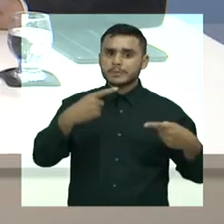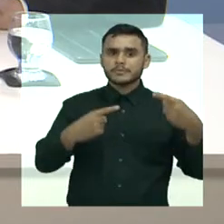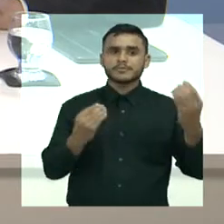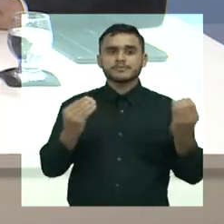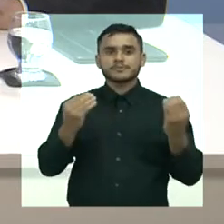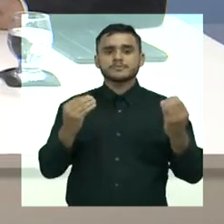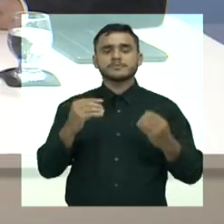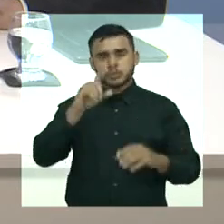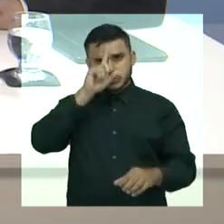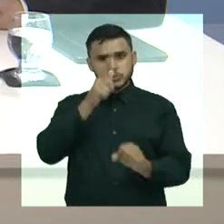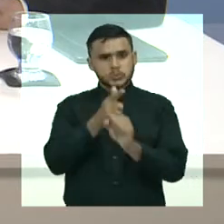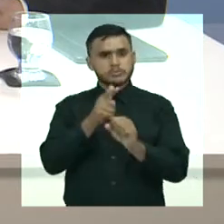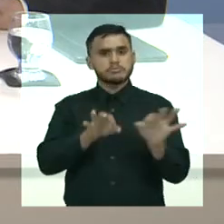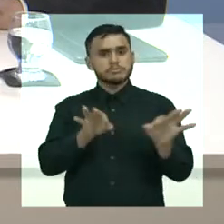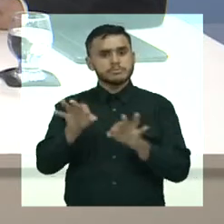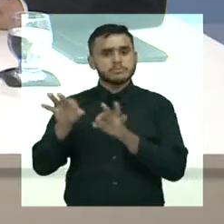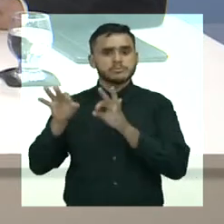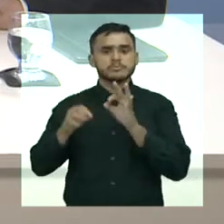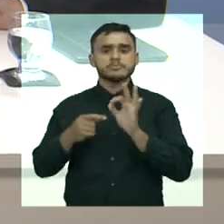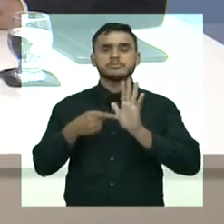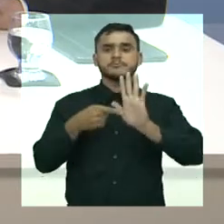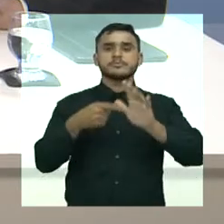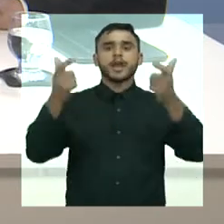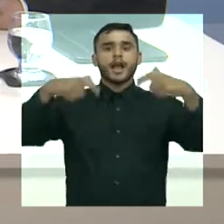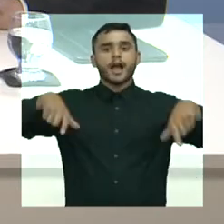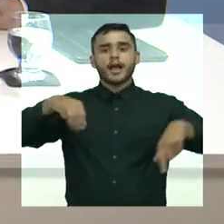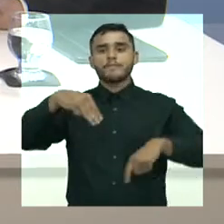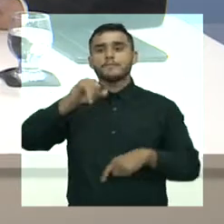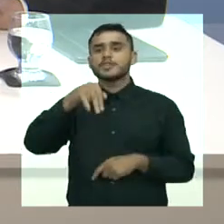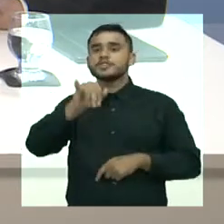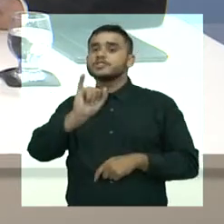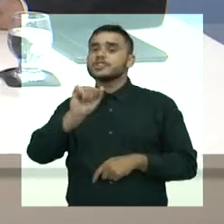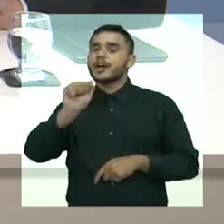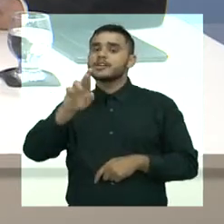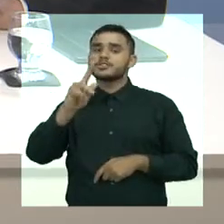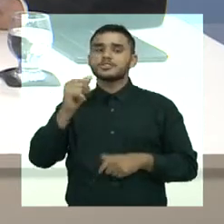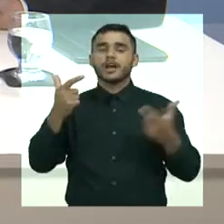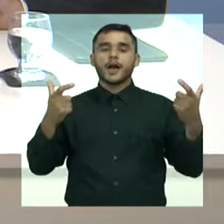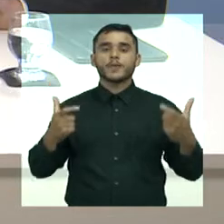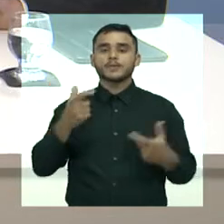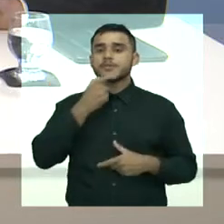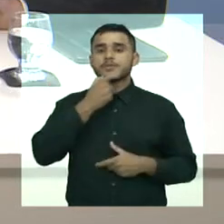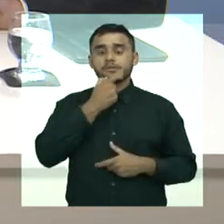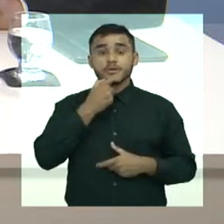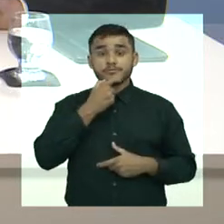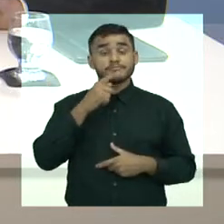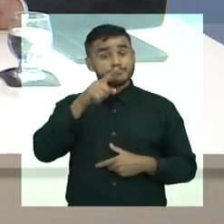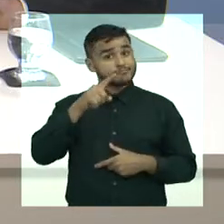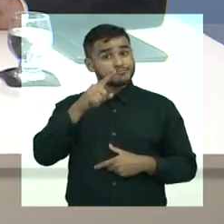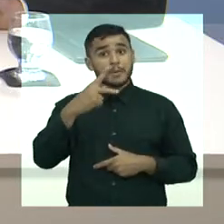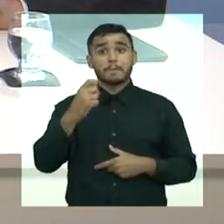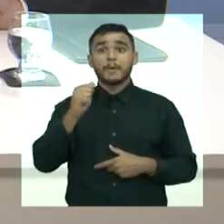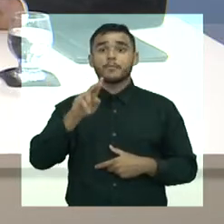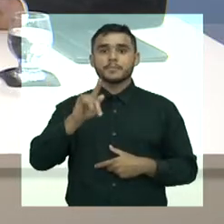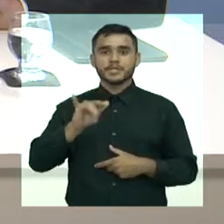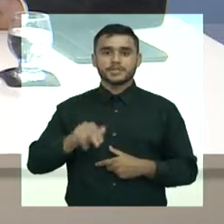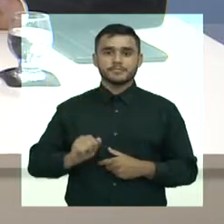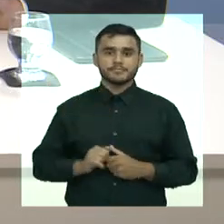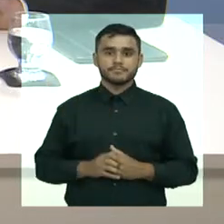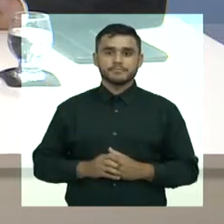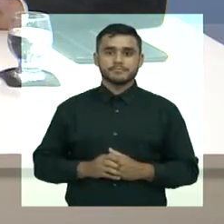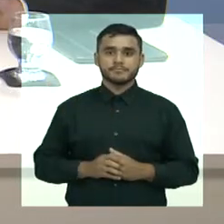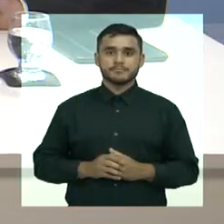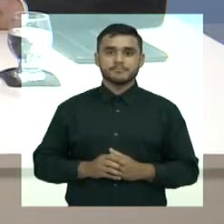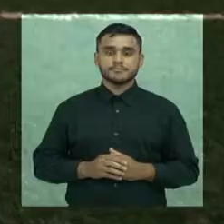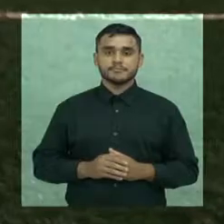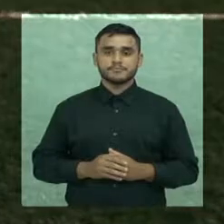importantes, gestores, né, que foram fazer a entrega da mini areninha da Palpina, importante para aquela população.